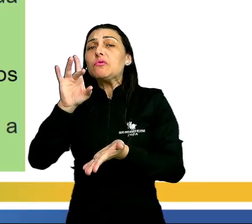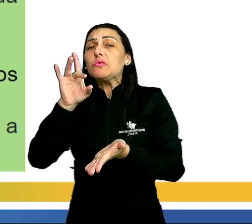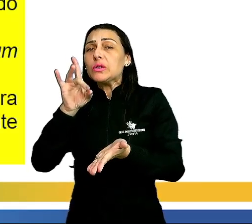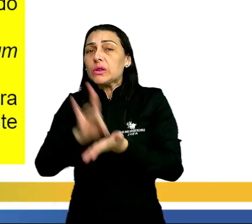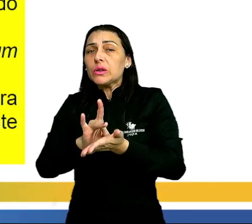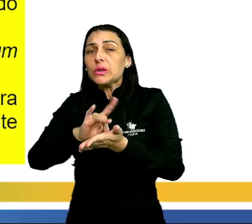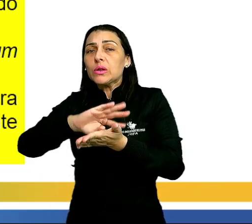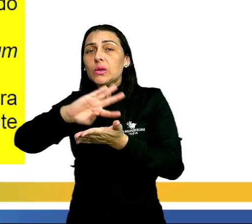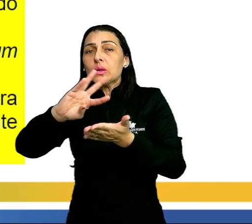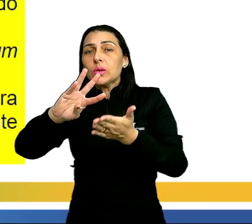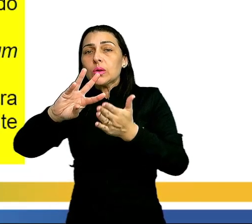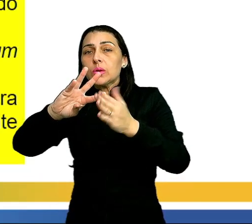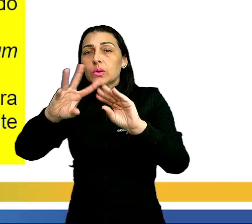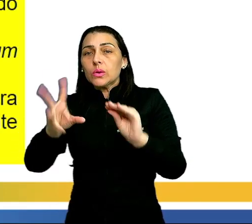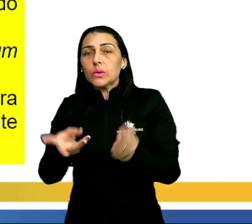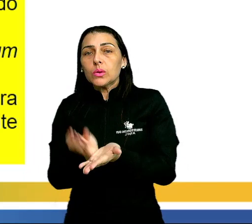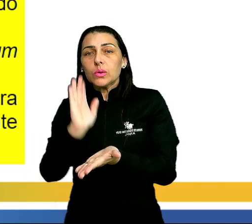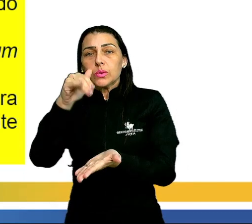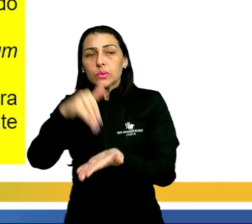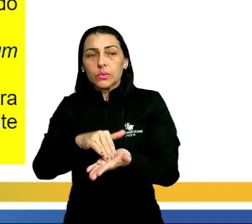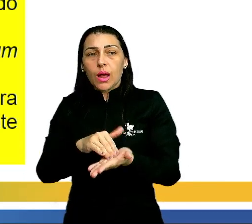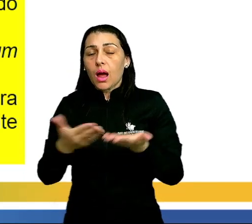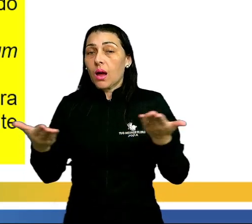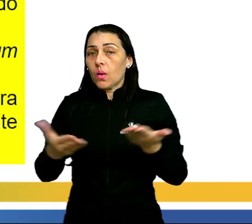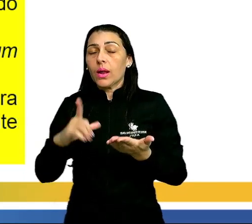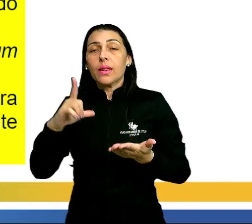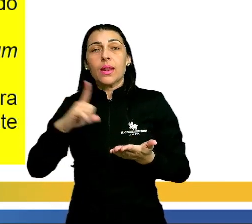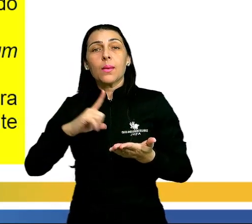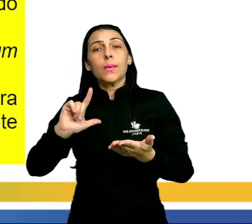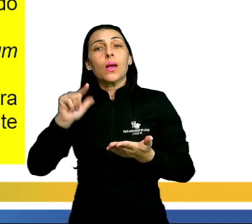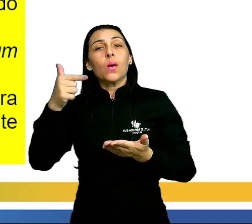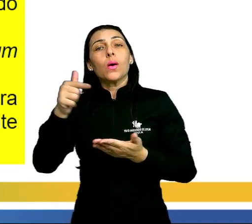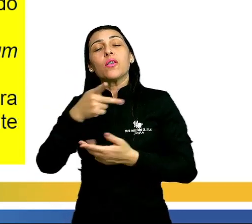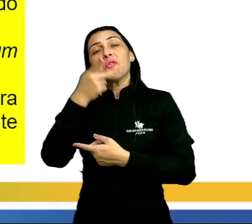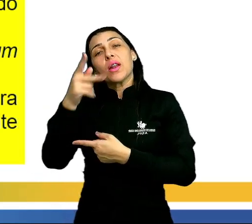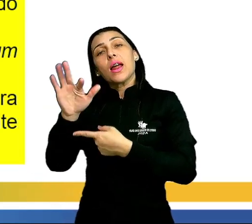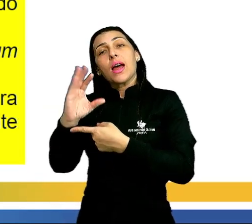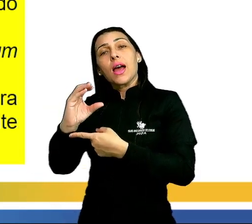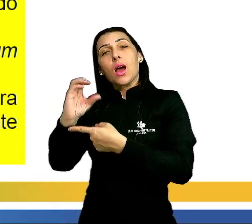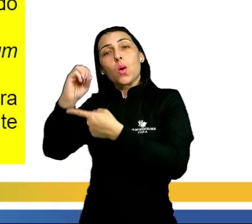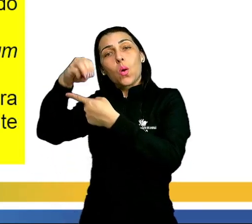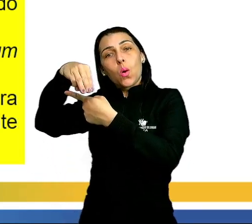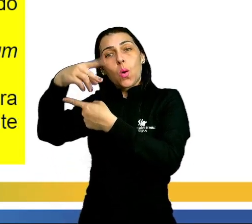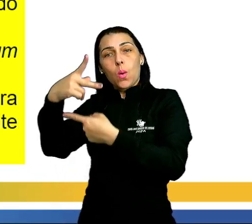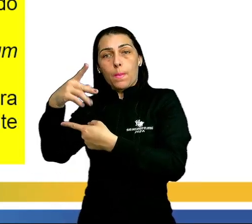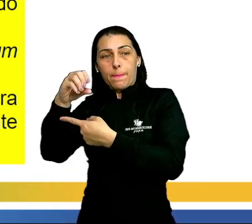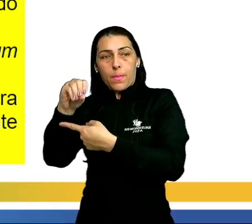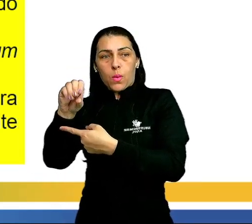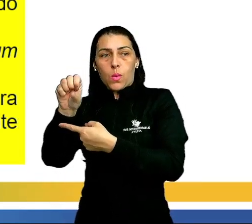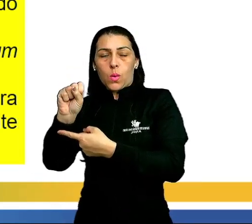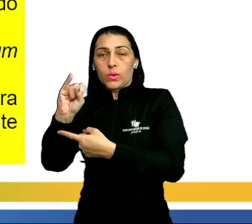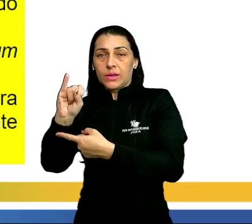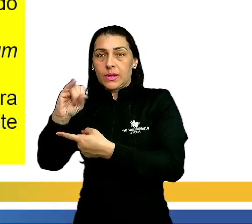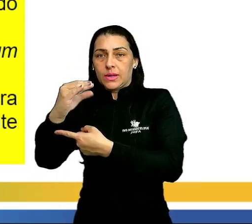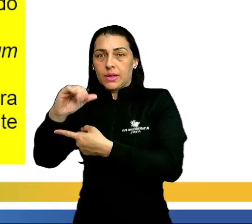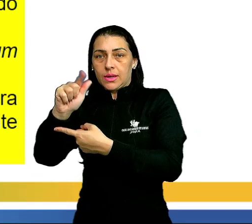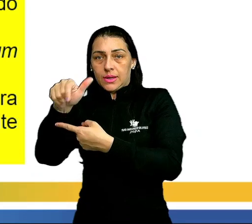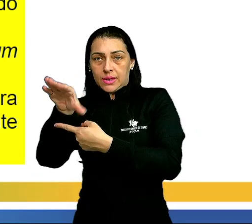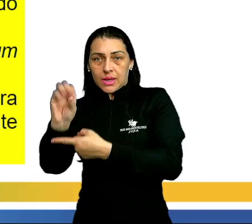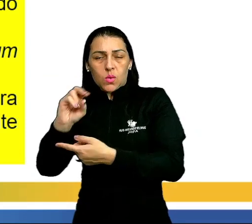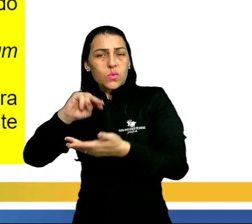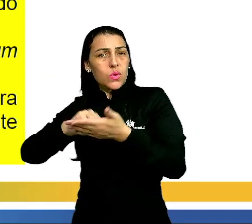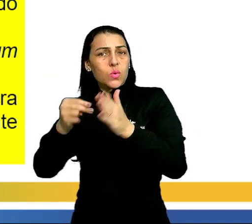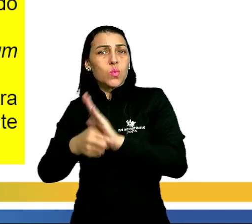verdadeira conclusão. Agora, nós temos uma outra falácia, que é a falácia da composição.